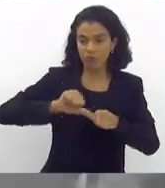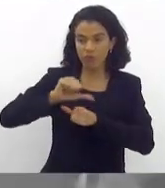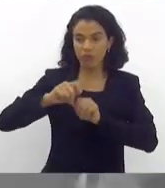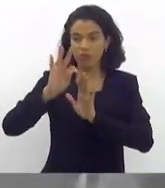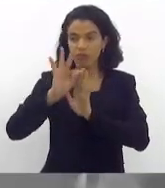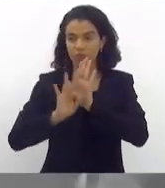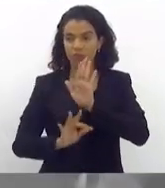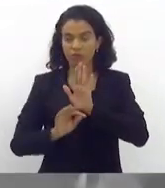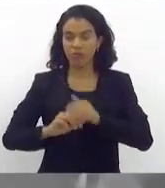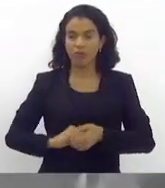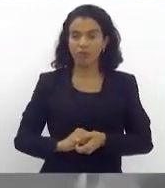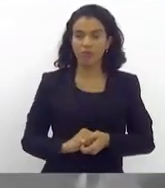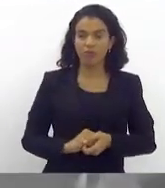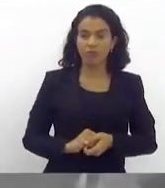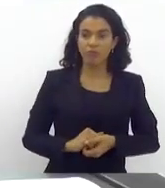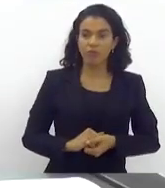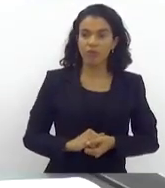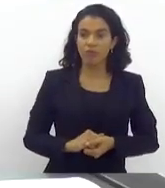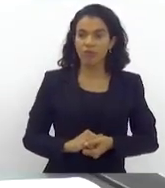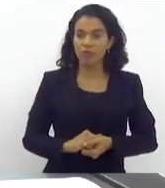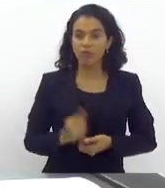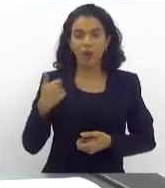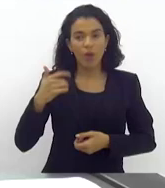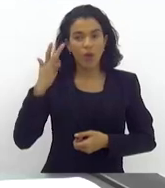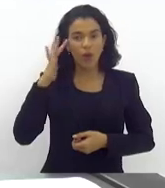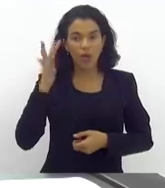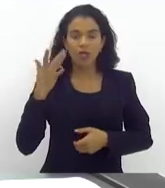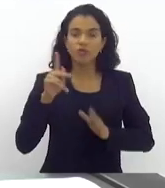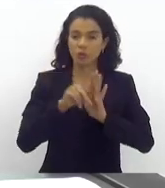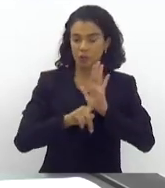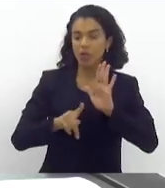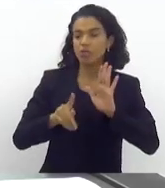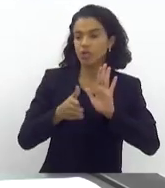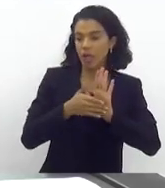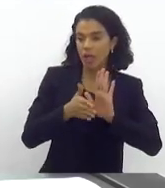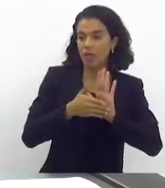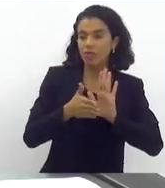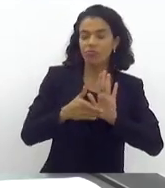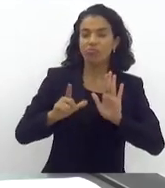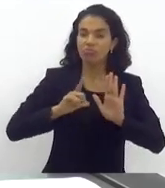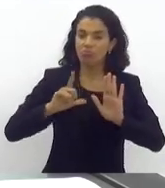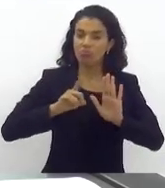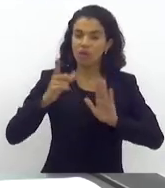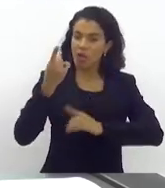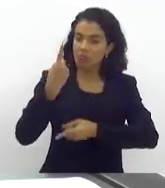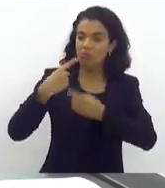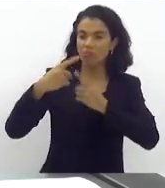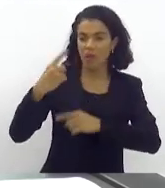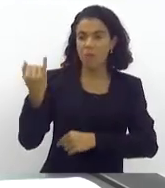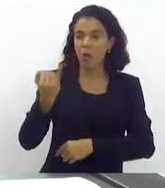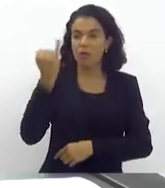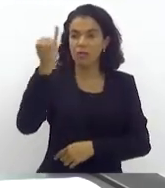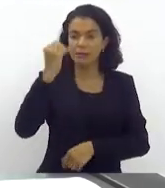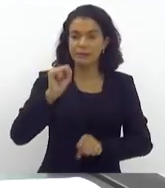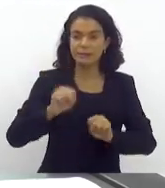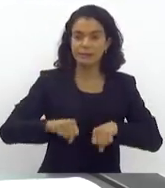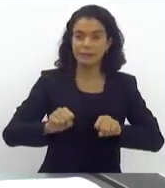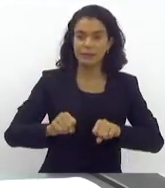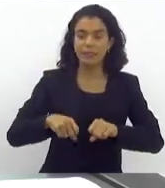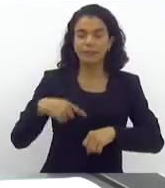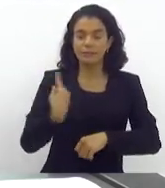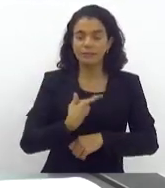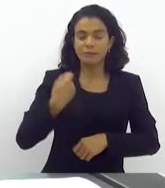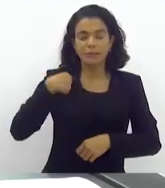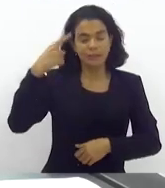discutir, presidente? Para discutir, deputado Flávio Serafini. Acho que o projeto tem relevância, né? Evidentemente, a gente precisa pensar a